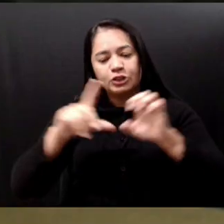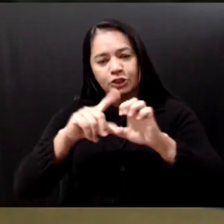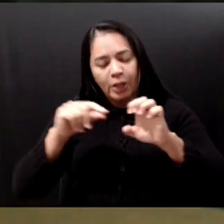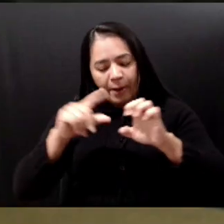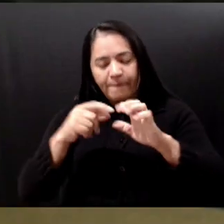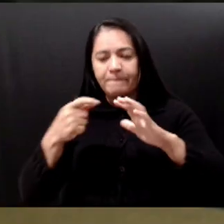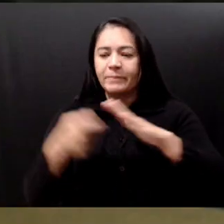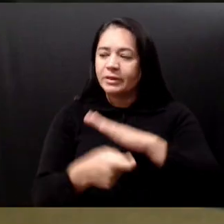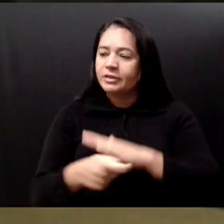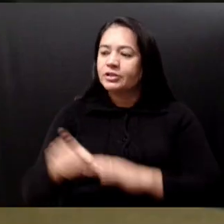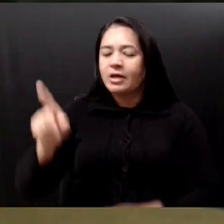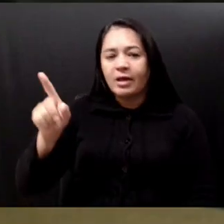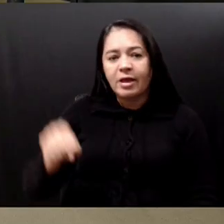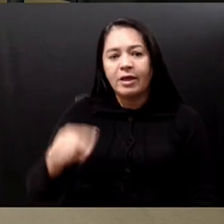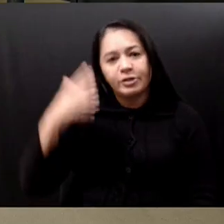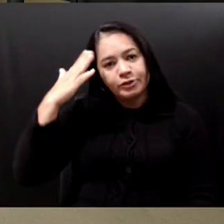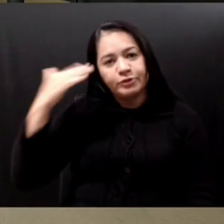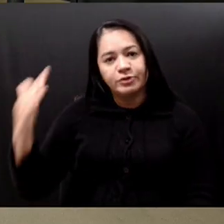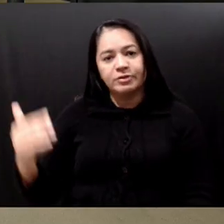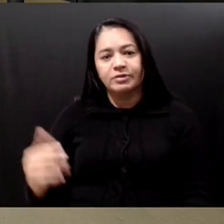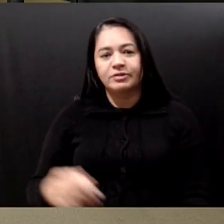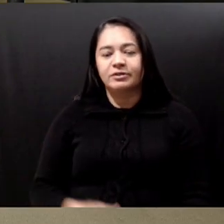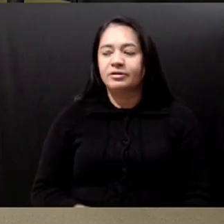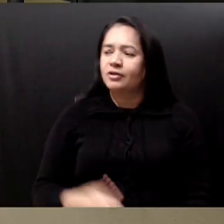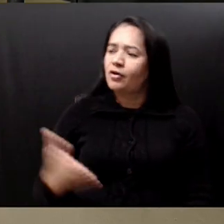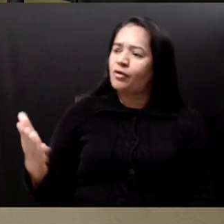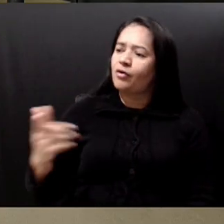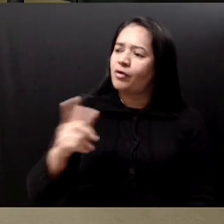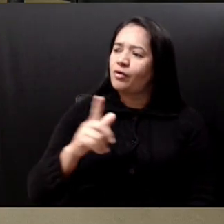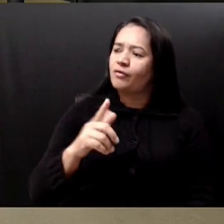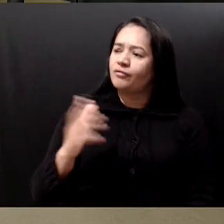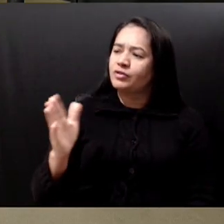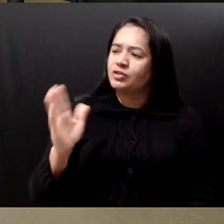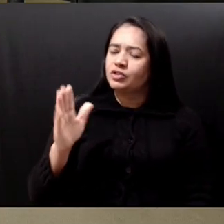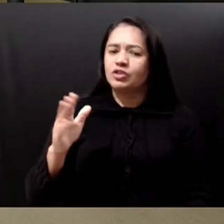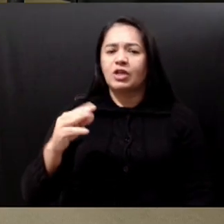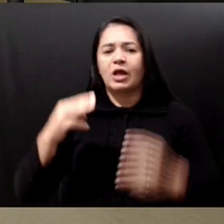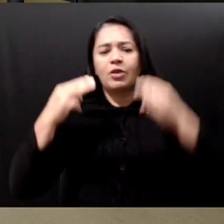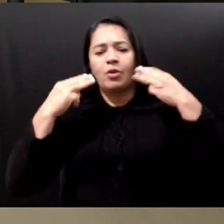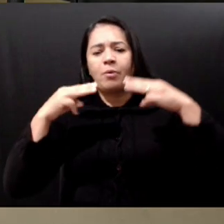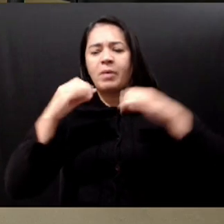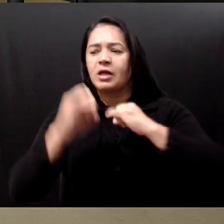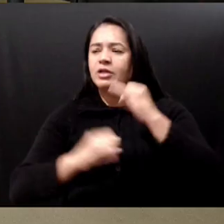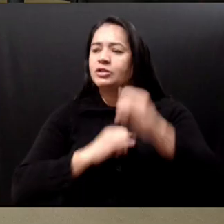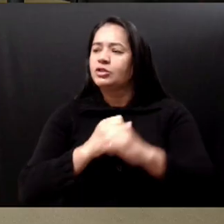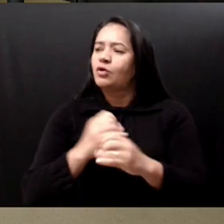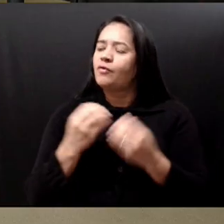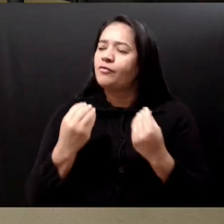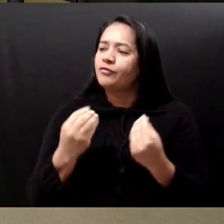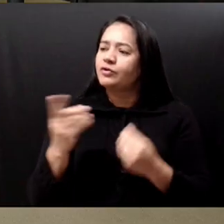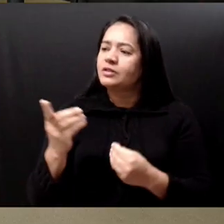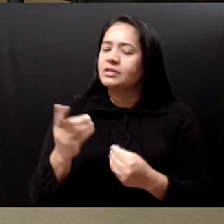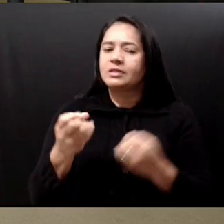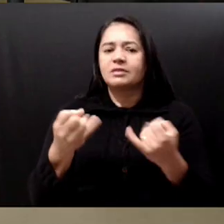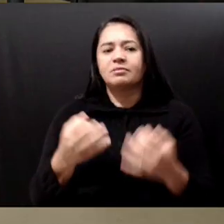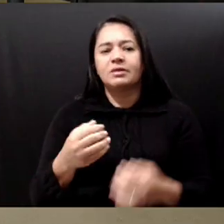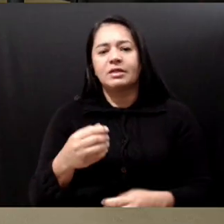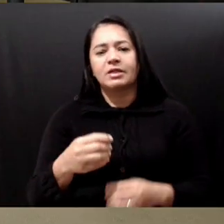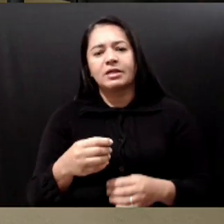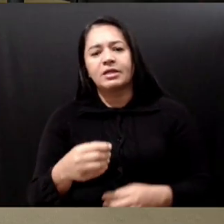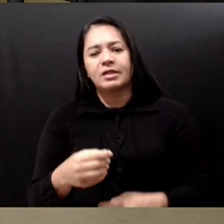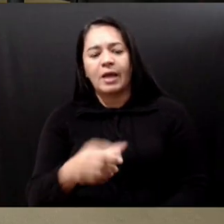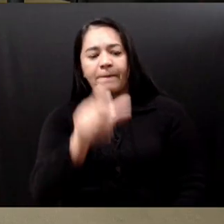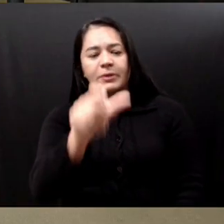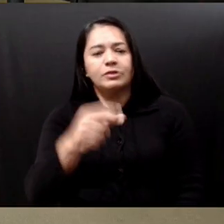linha de frente do marketing digital, o que que você diria para quem pensa que empreender é sinônimo apenas de liberdade e de